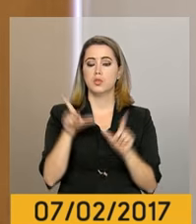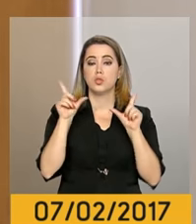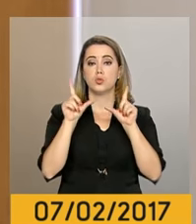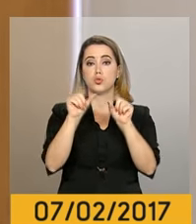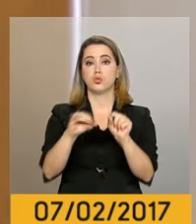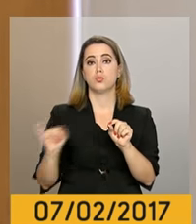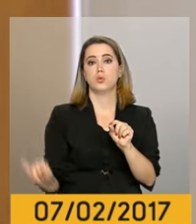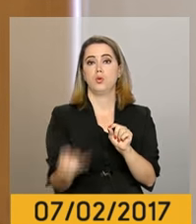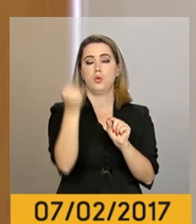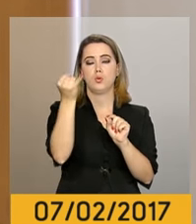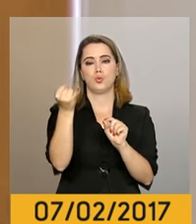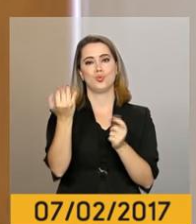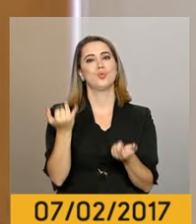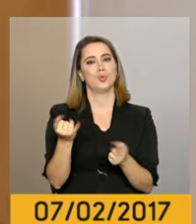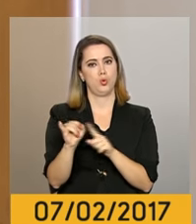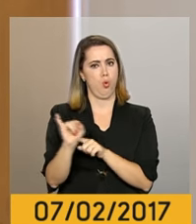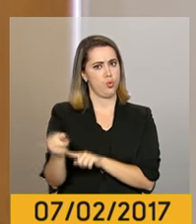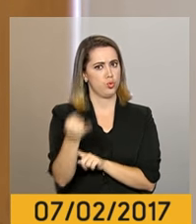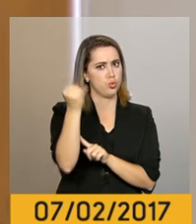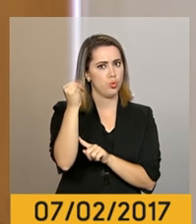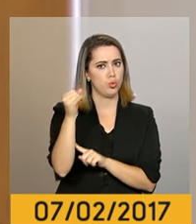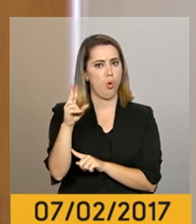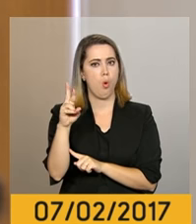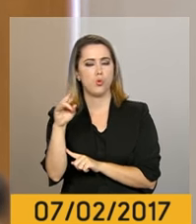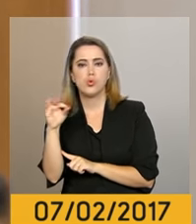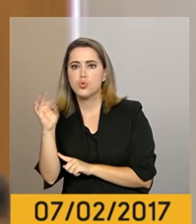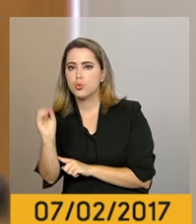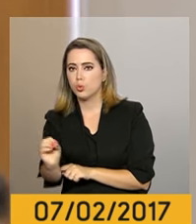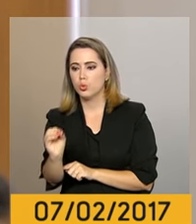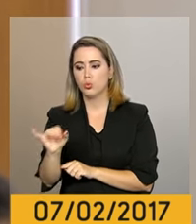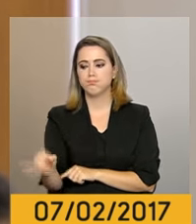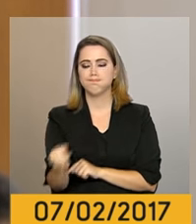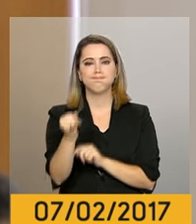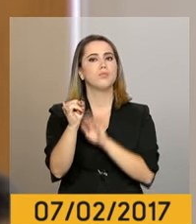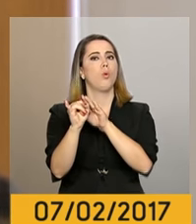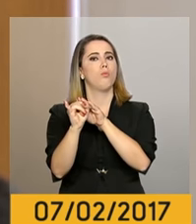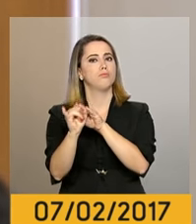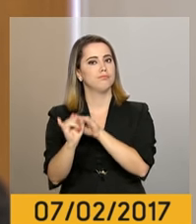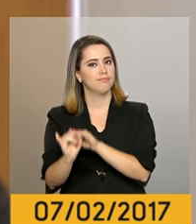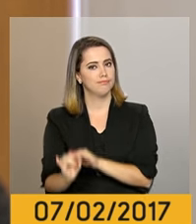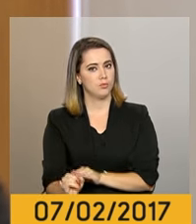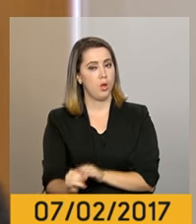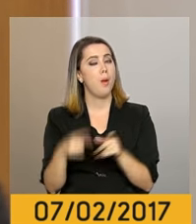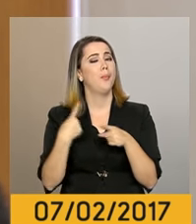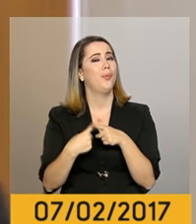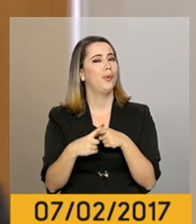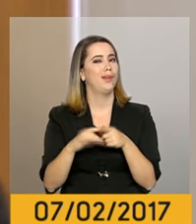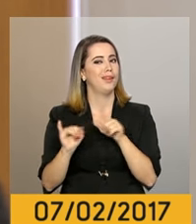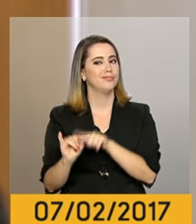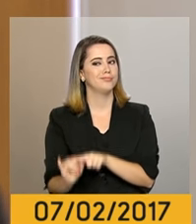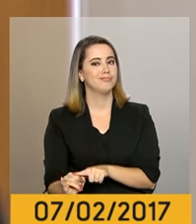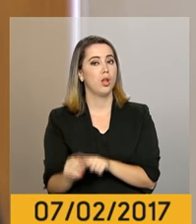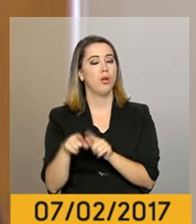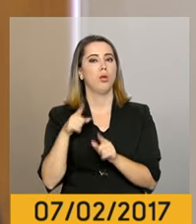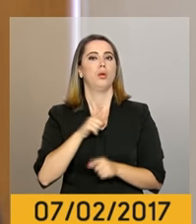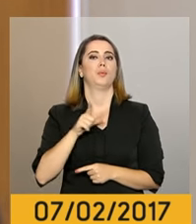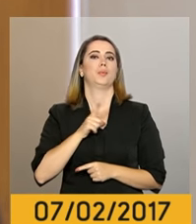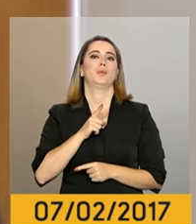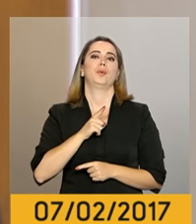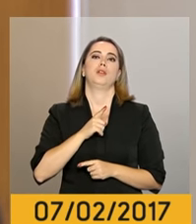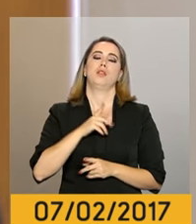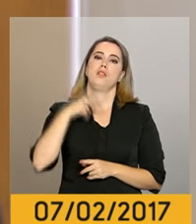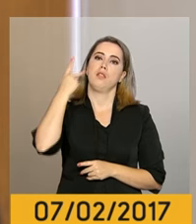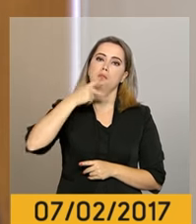reduzir os juros. Não é? Por que é que começamos a reduzir os juros? Porque nós tivemos uma política fiscal responsável, não é?